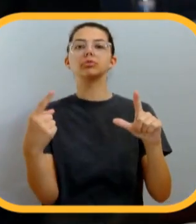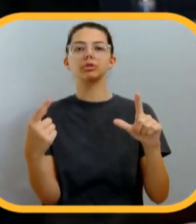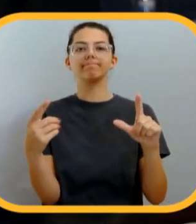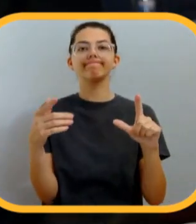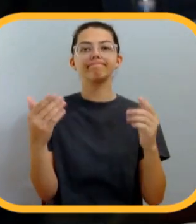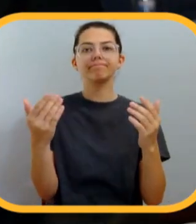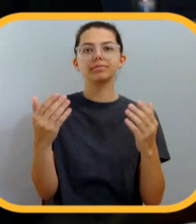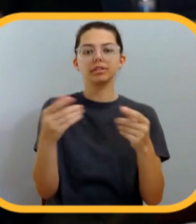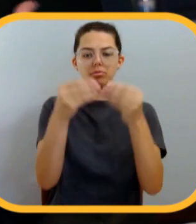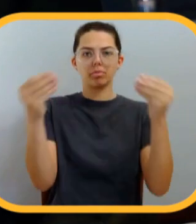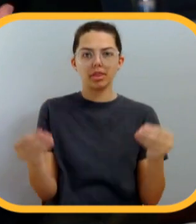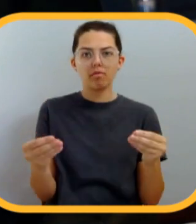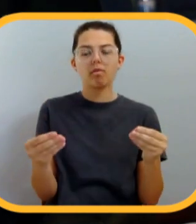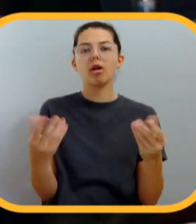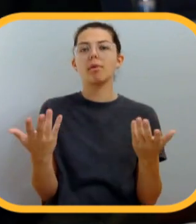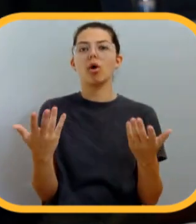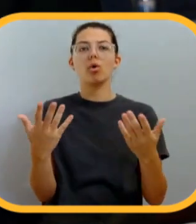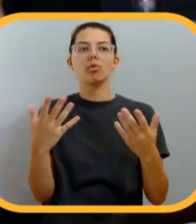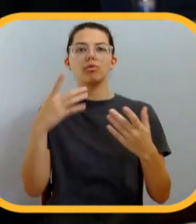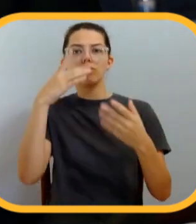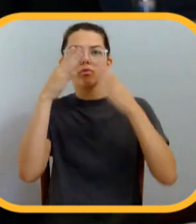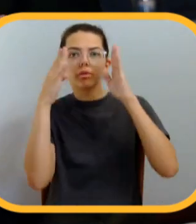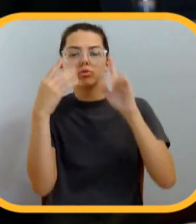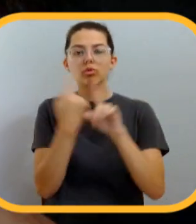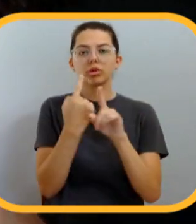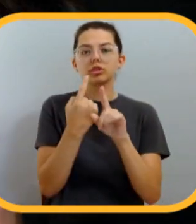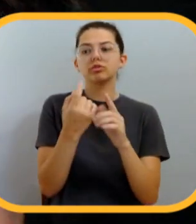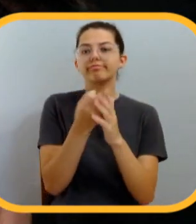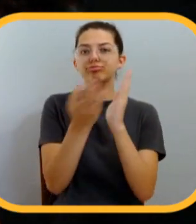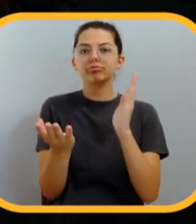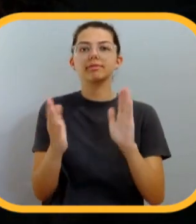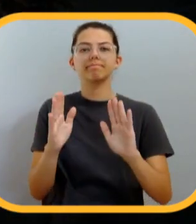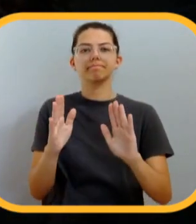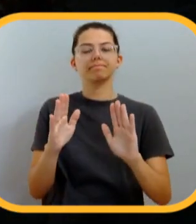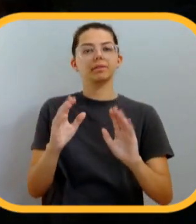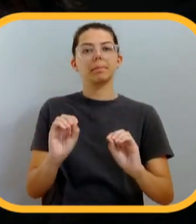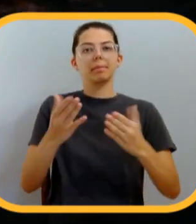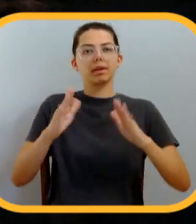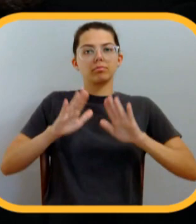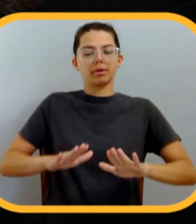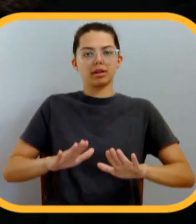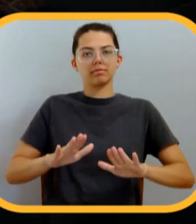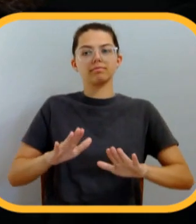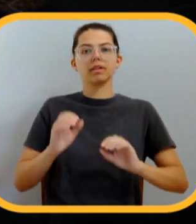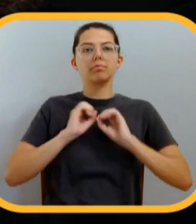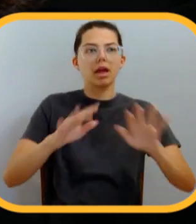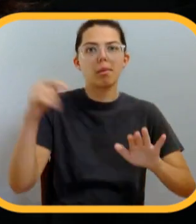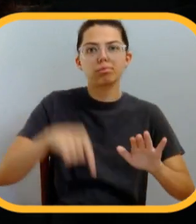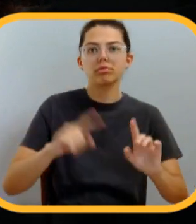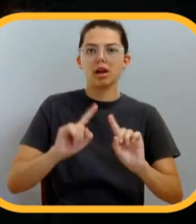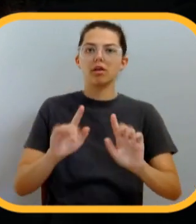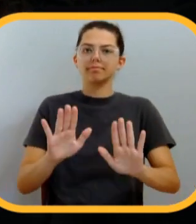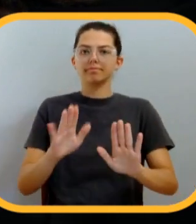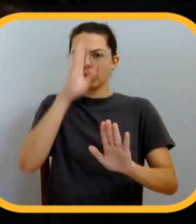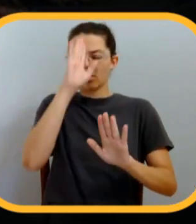por trás, por exemplo, de uma plataforma ou de uma rede social, a necessidade de parar antes de partilhar qualquer coisa nas nossas